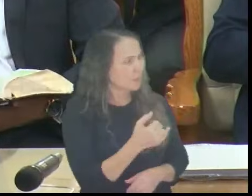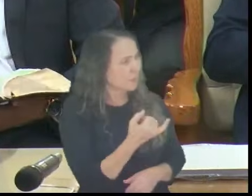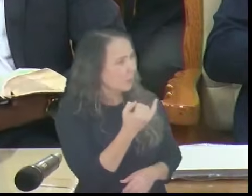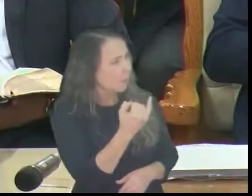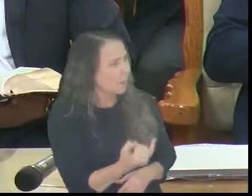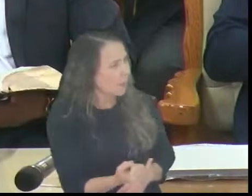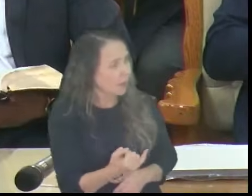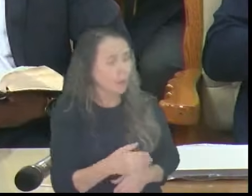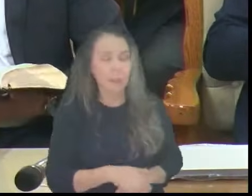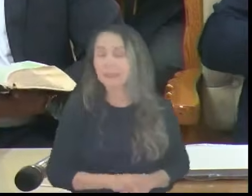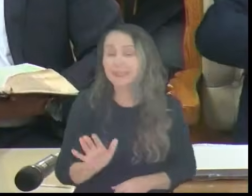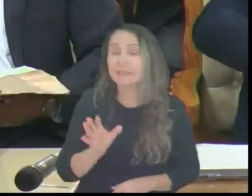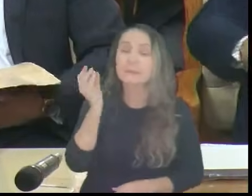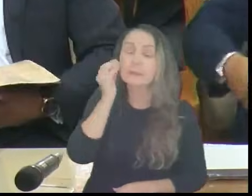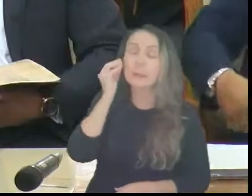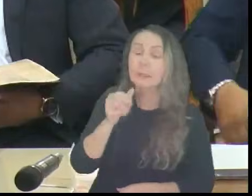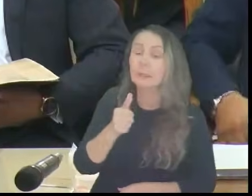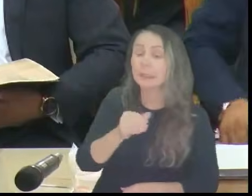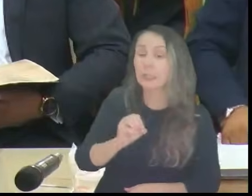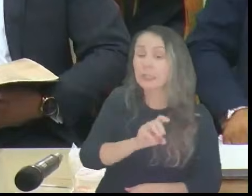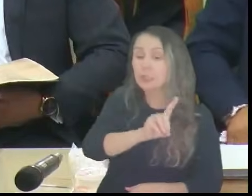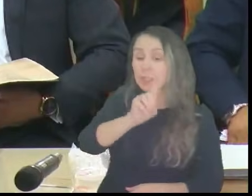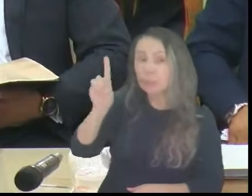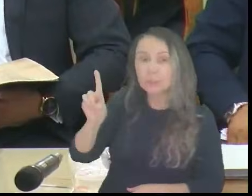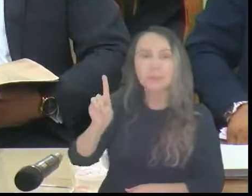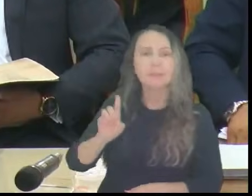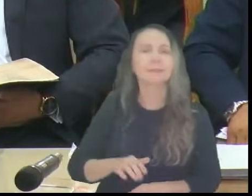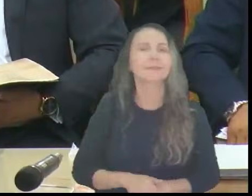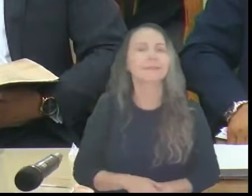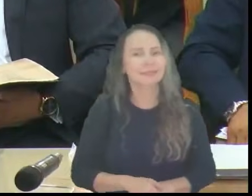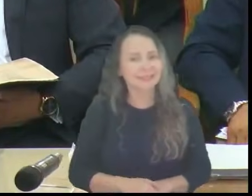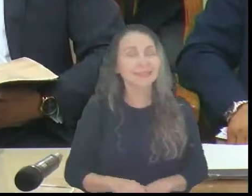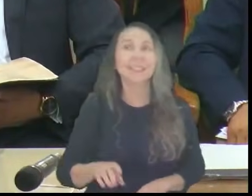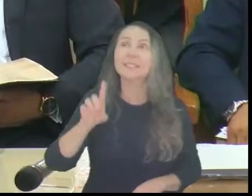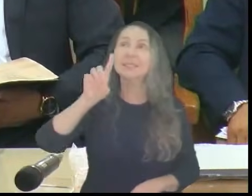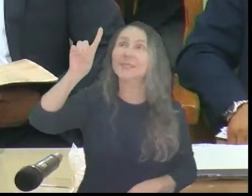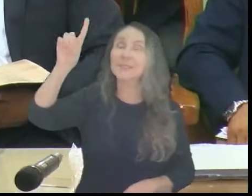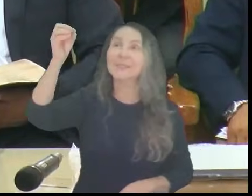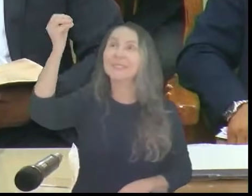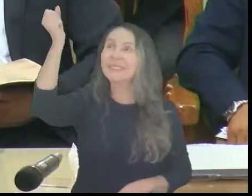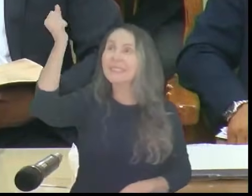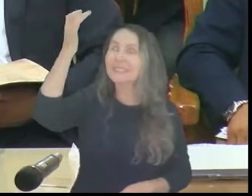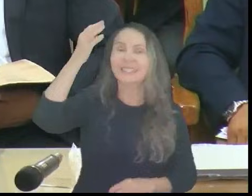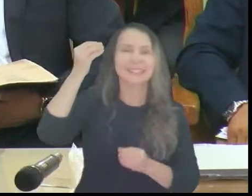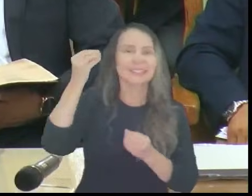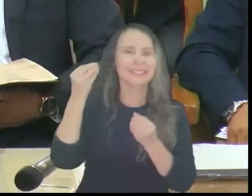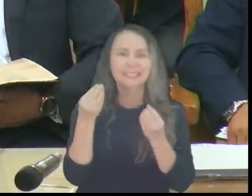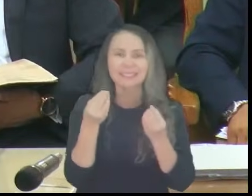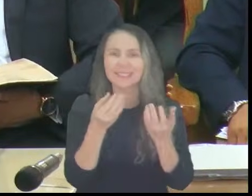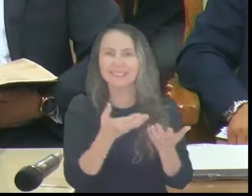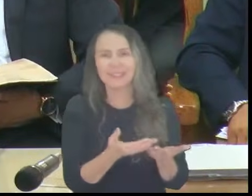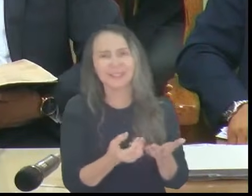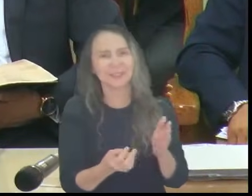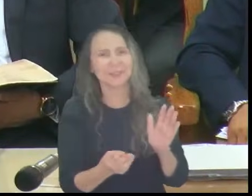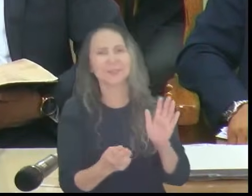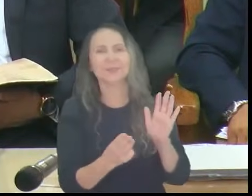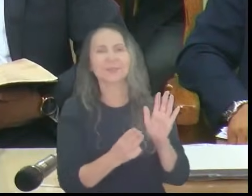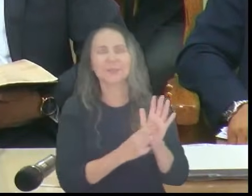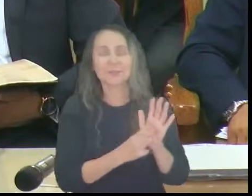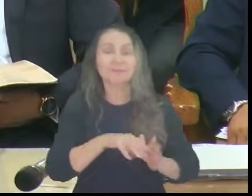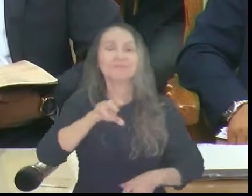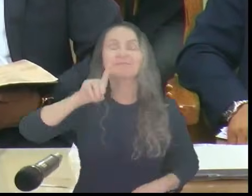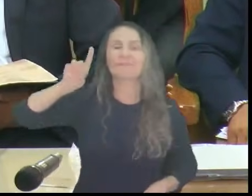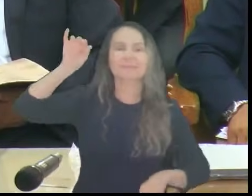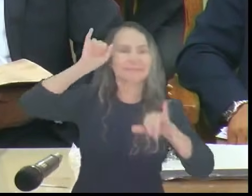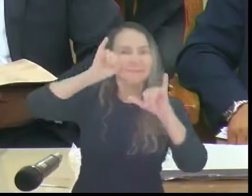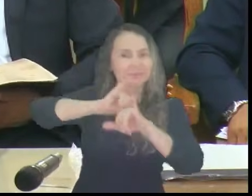Aspenaz, e Deus deu graça a Daniel diante do chefe dos eunucos. Deus vai te dar graça. Deus está falando, vai